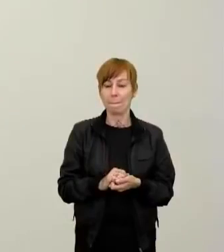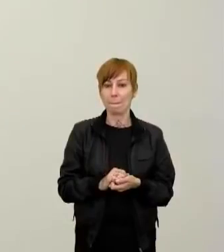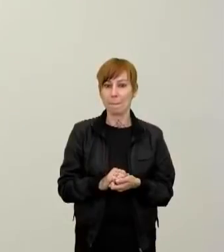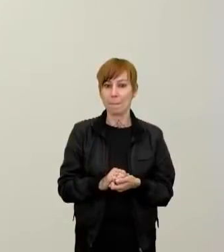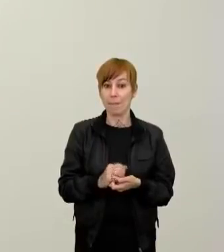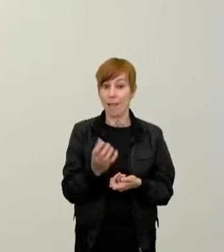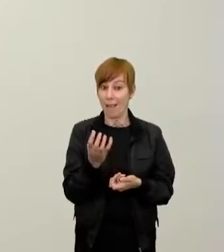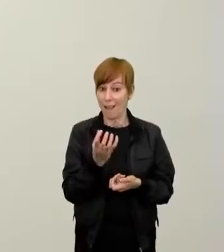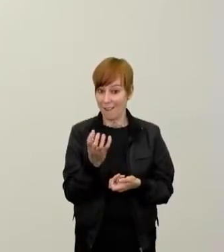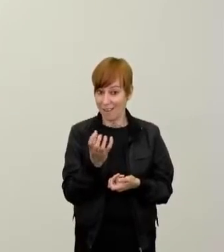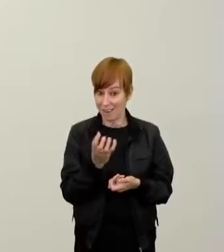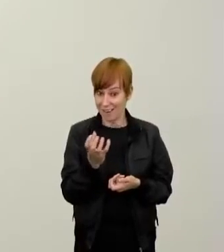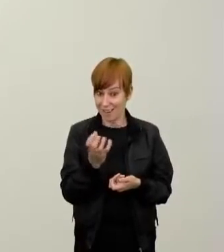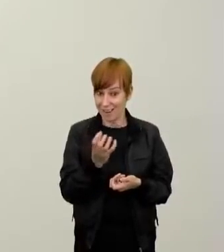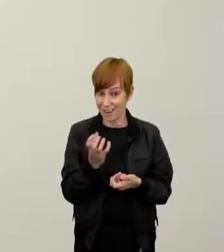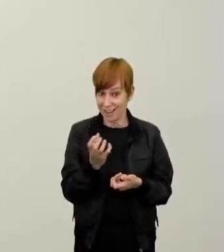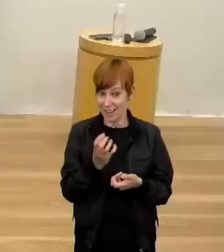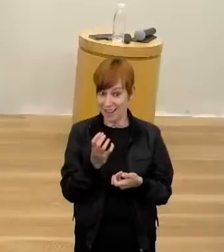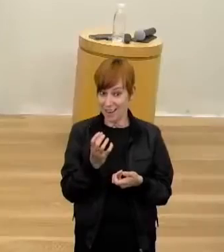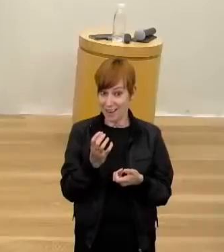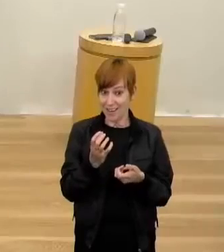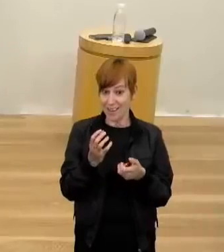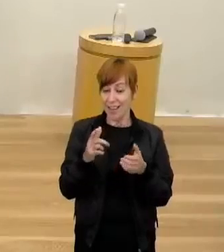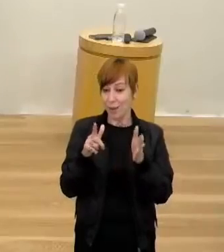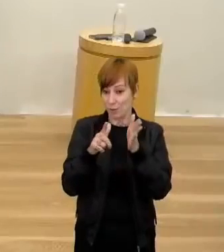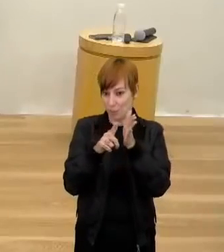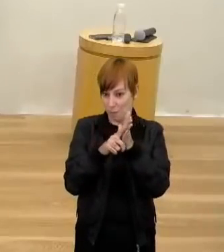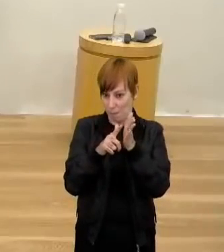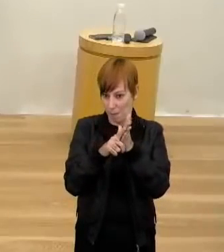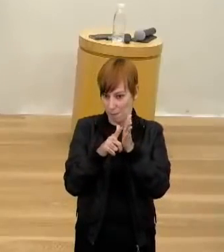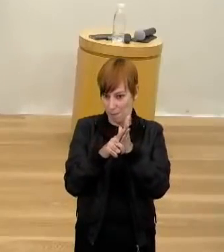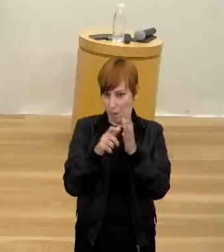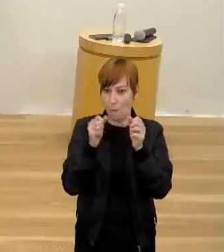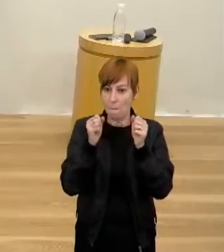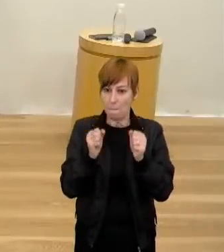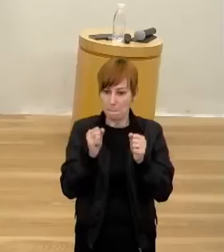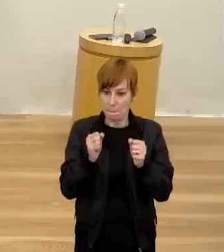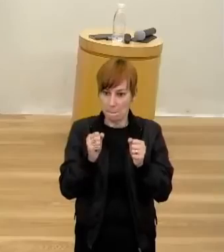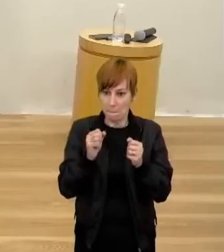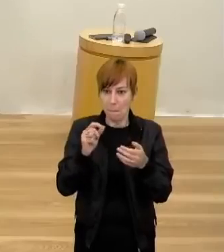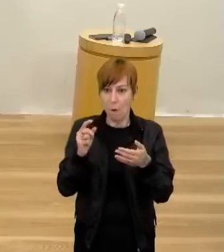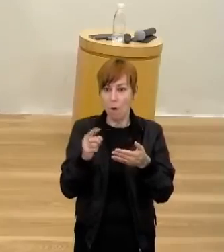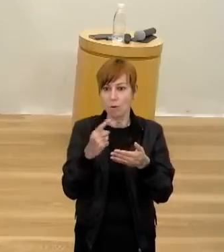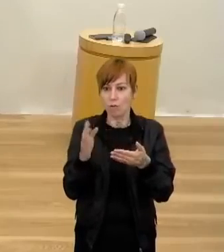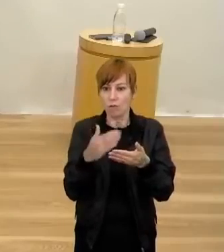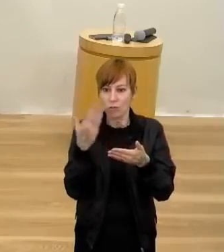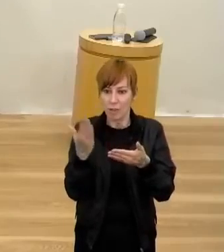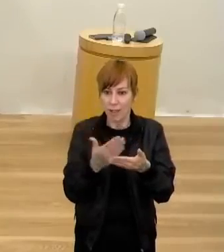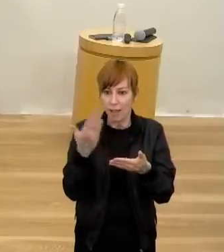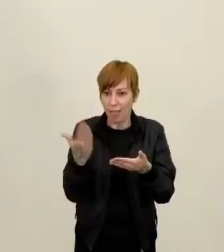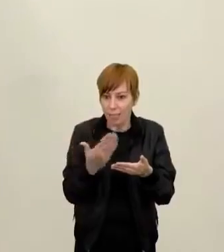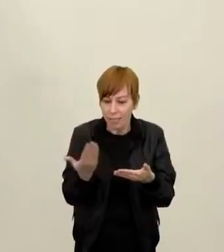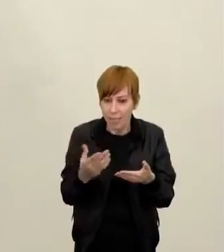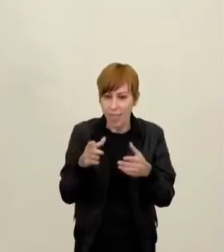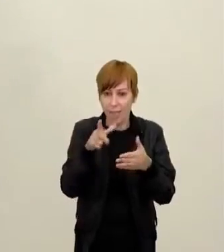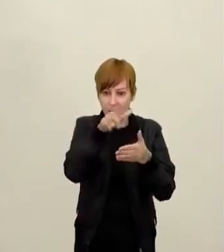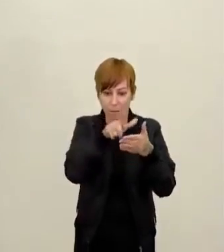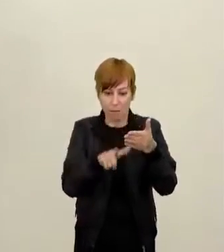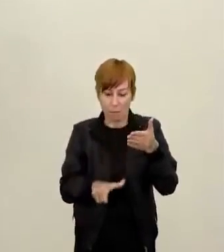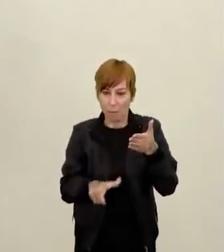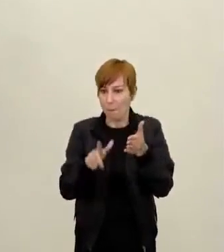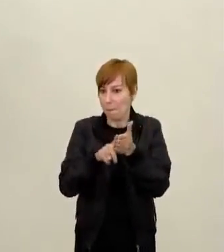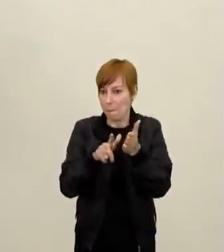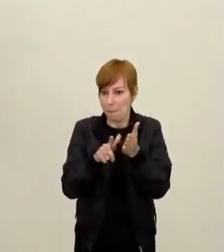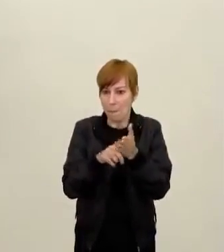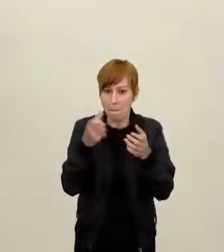mas eu quero que vocês façam aí no seu... pega uma folha de caderno, pode ser uma cartolina, uma folha sulfite, o que for, tá bom? Vocês vão fazer um